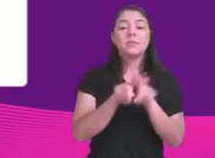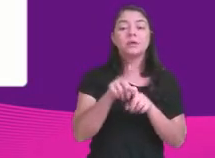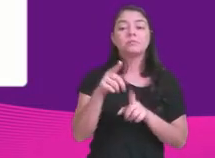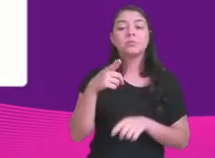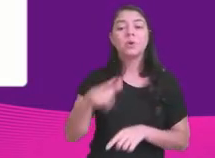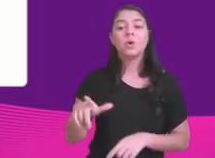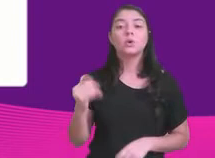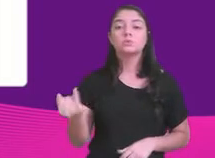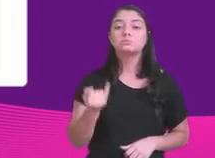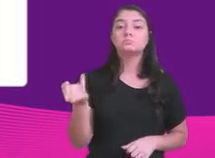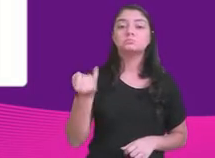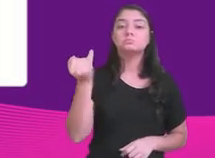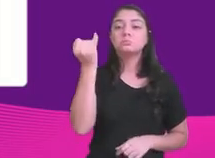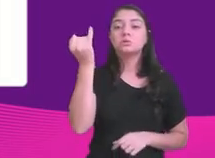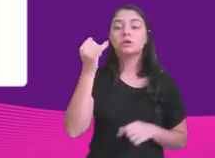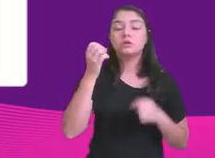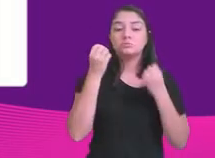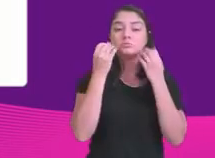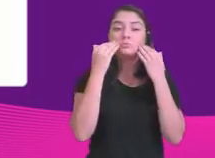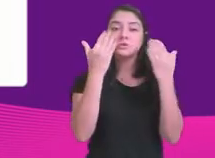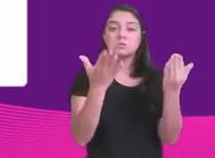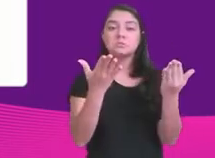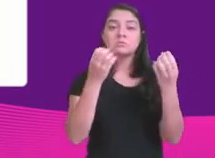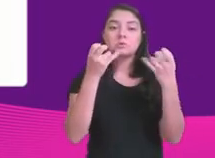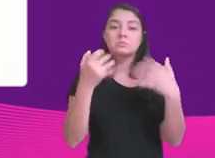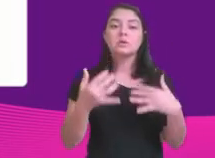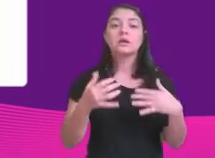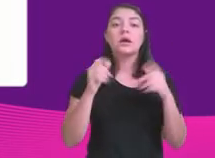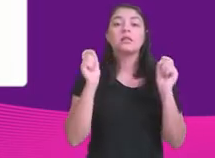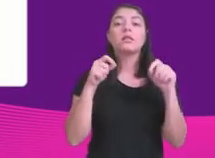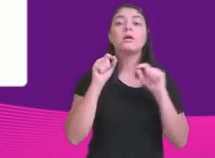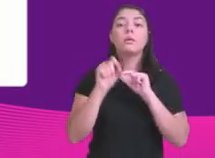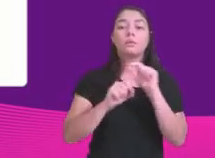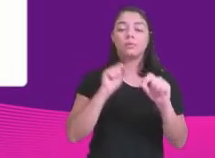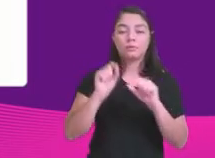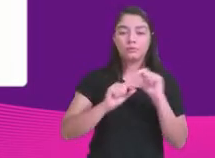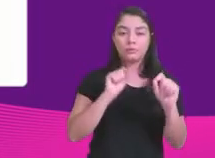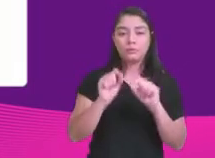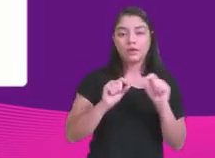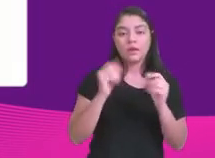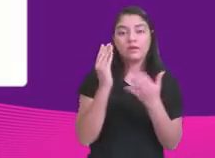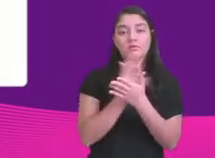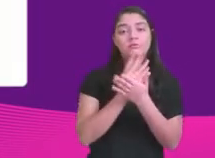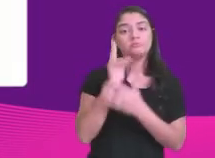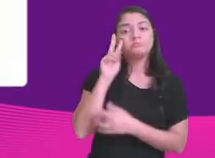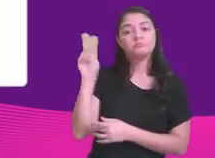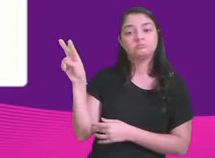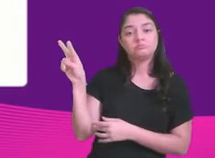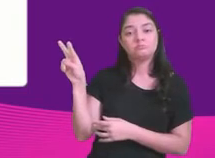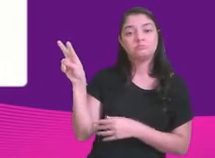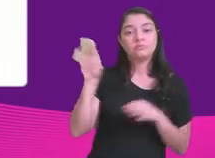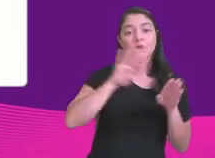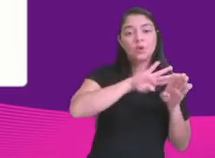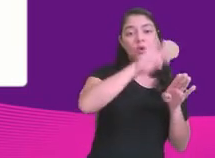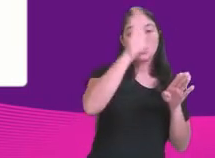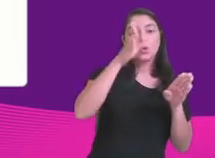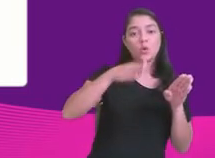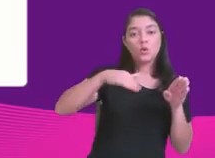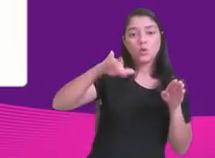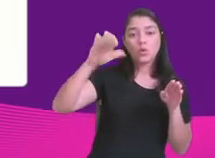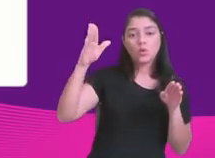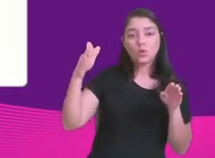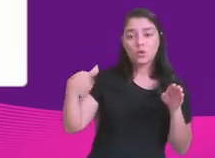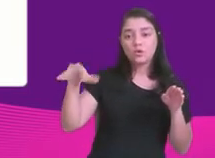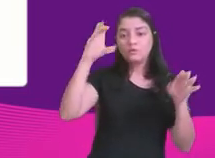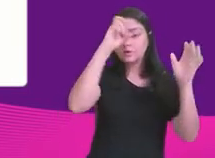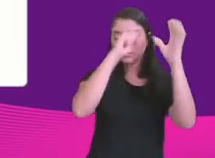nós podemos ressaltar da cirurgia robótica são exatamente esses: curva de aprendizado e taxa de